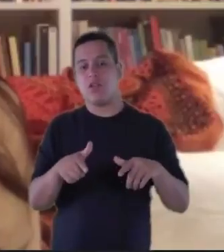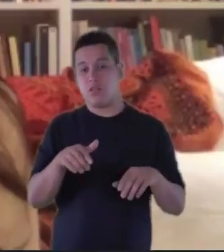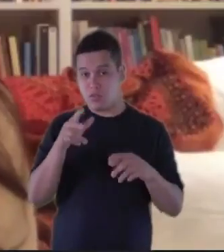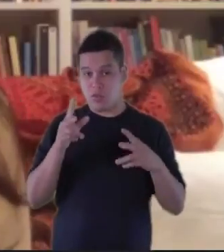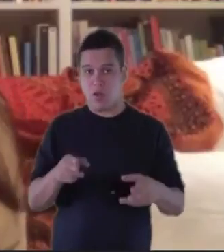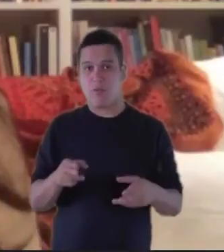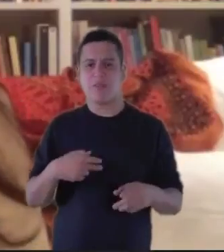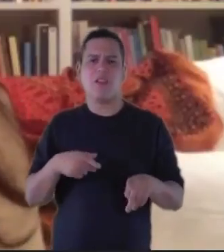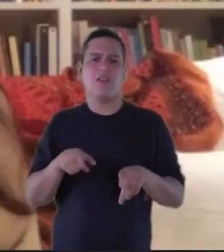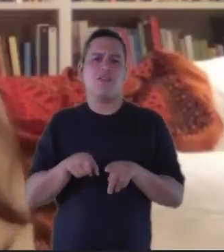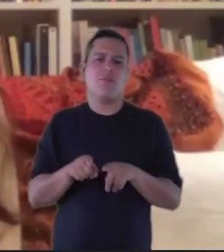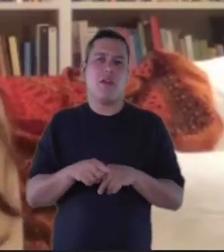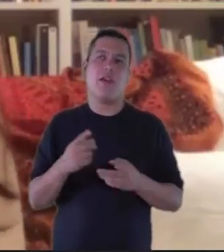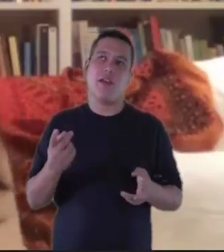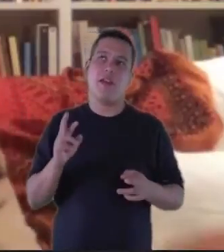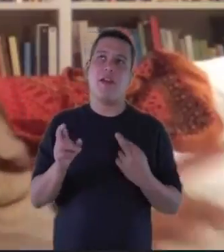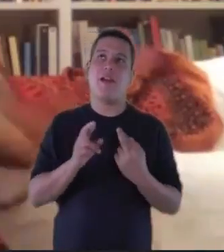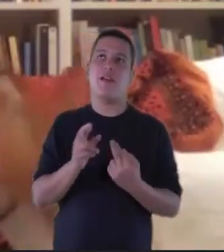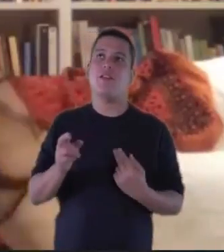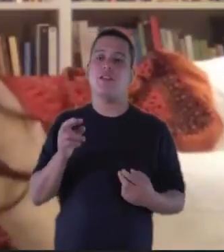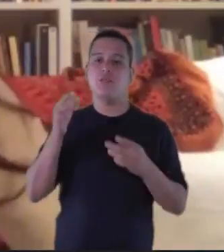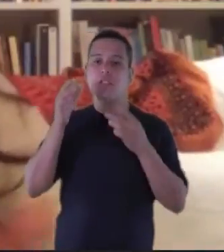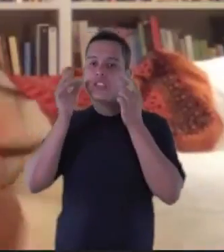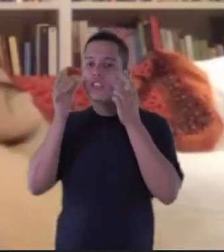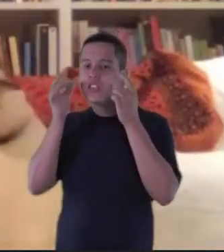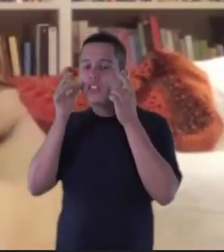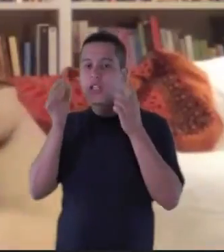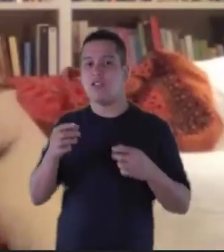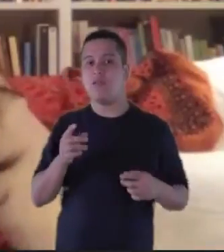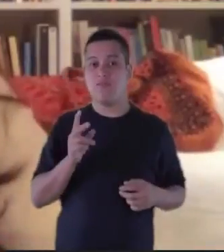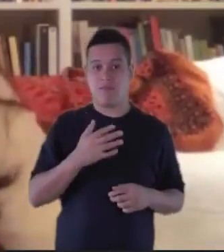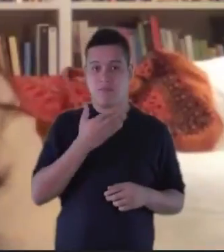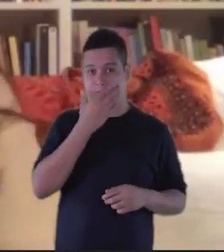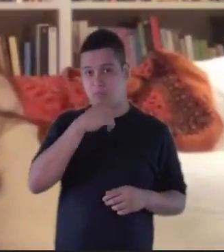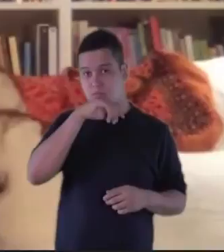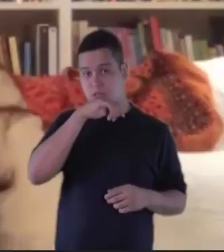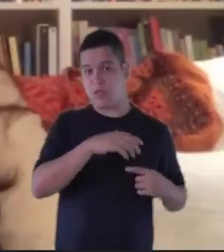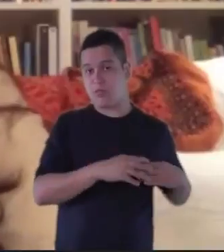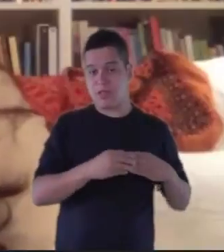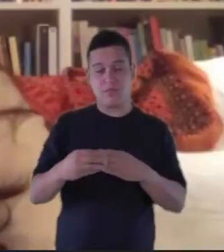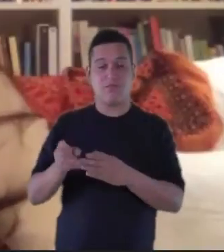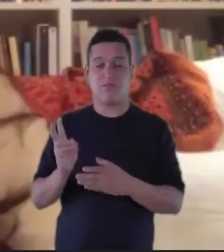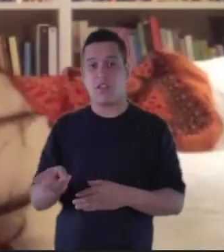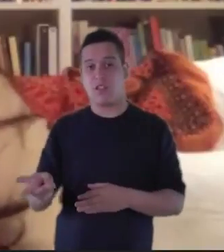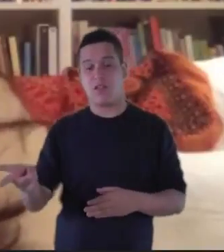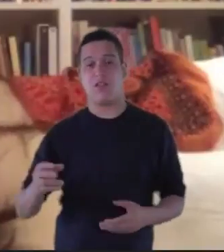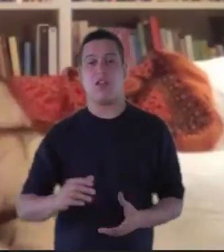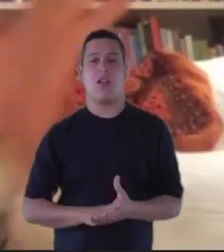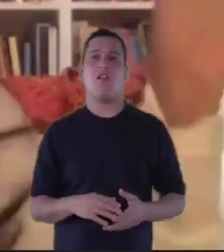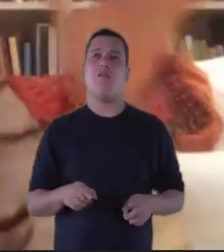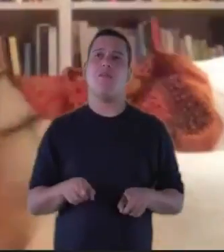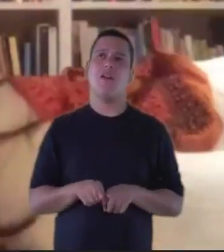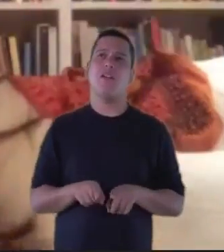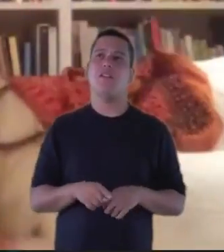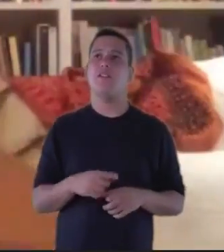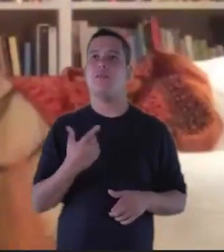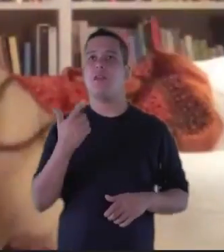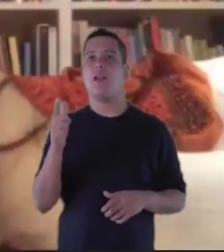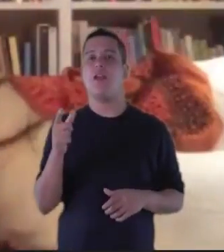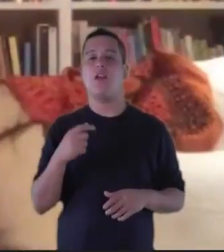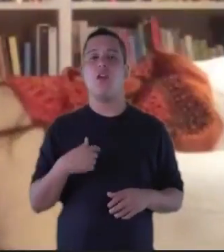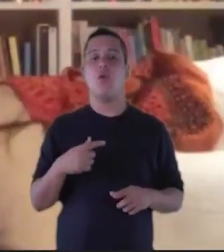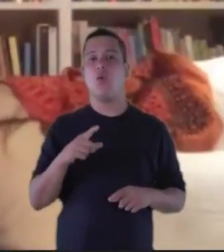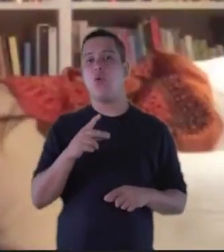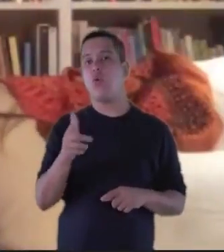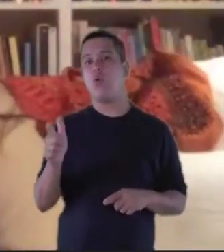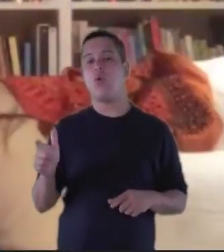ao teatro e estreiei no tablado com uma adaptação também, mas aí do Monteiro Lobato, que